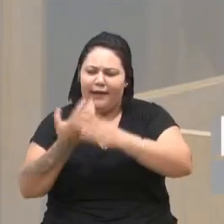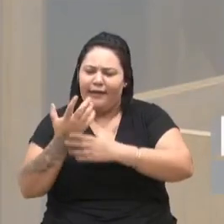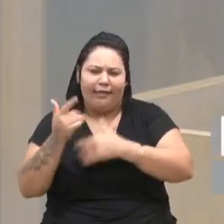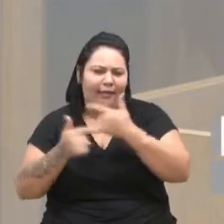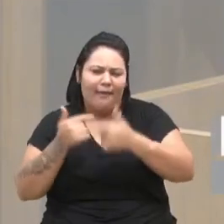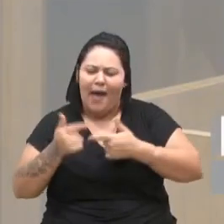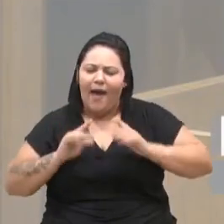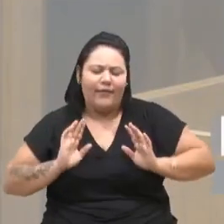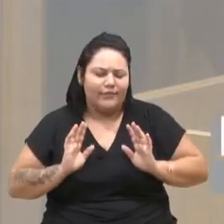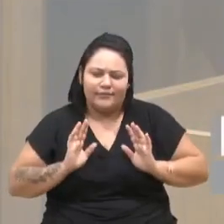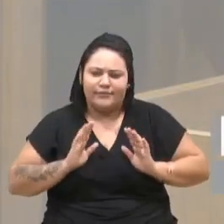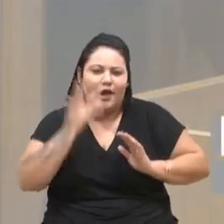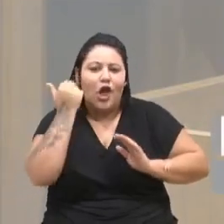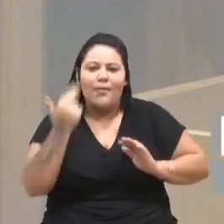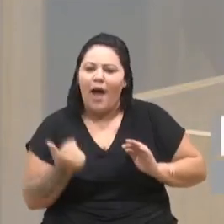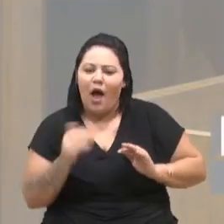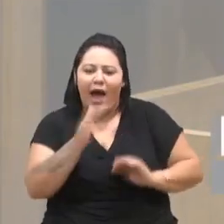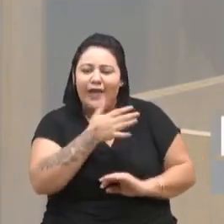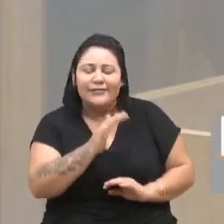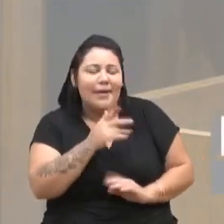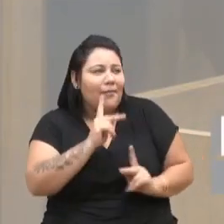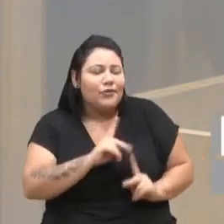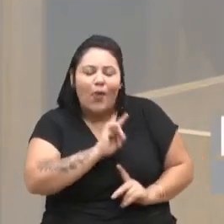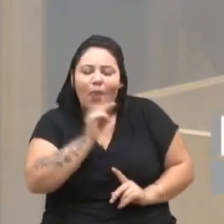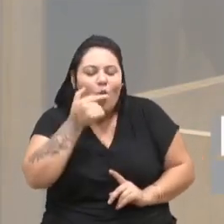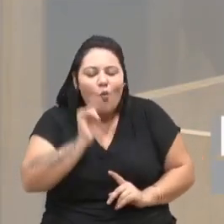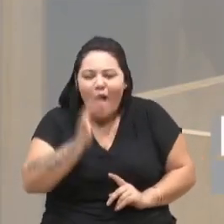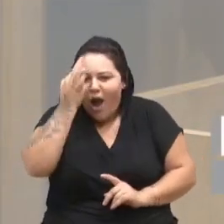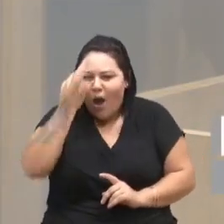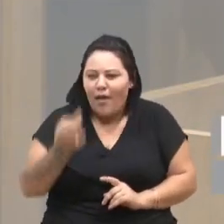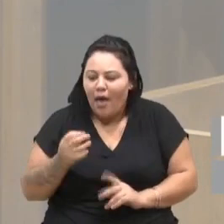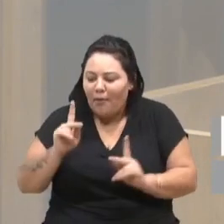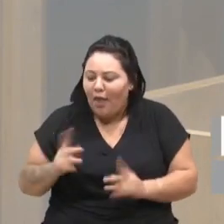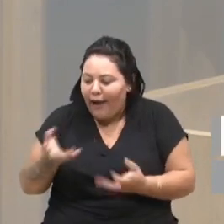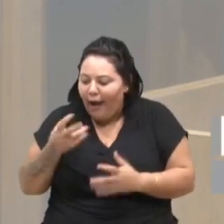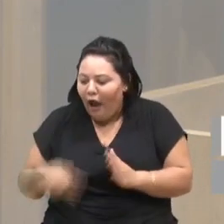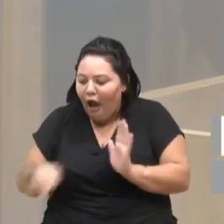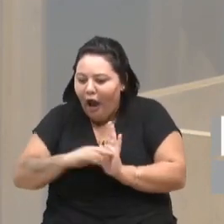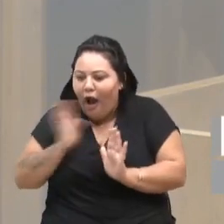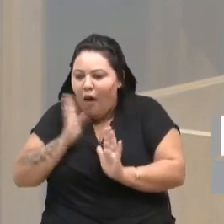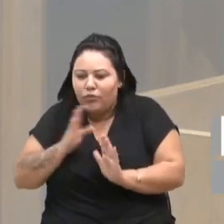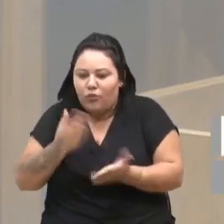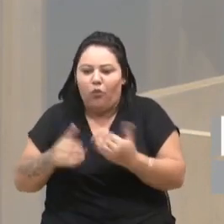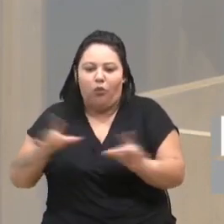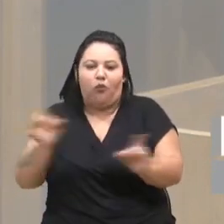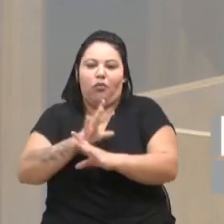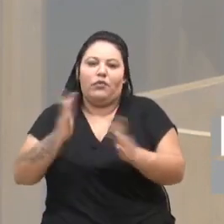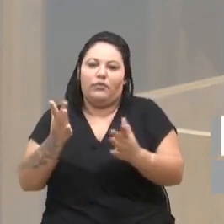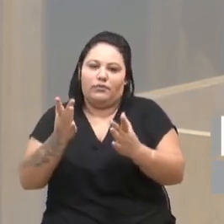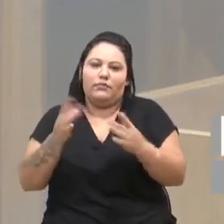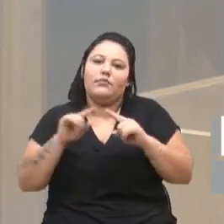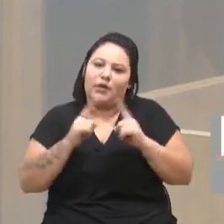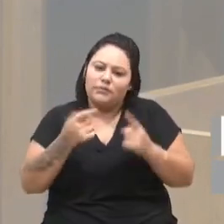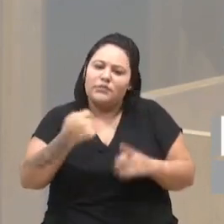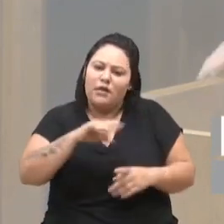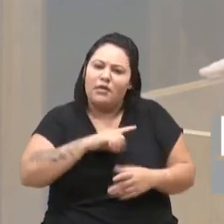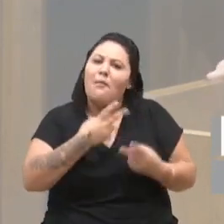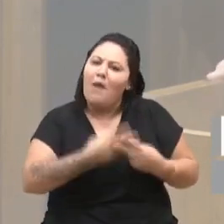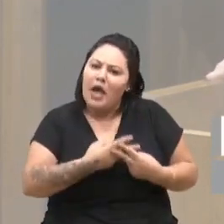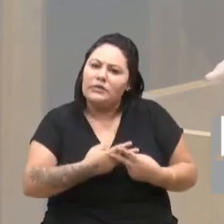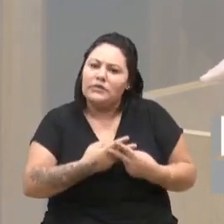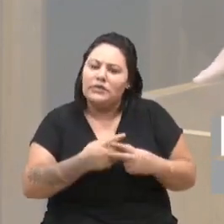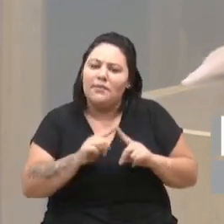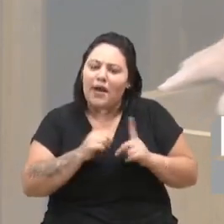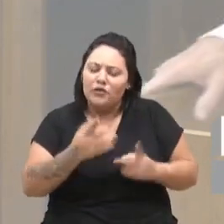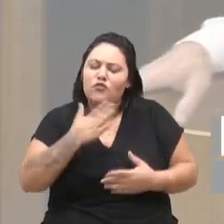Muitas vezes as pessoas não têm essa compreensão. Elas querem o resultado imediato. Mas, de qualquer forma, essa minha